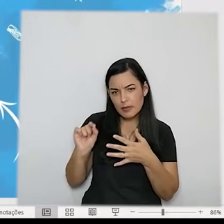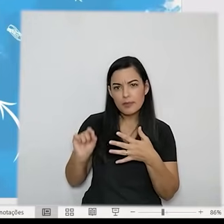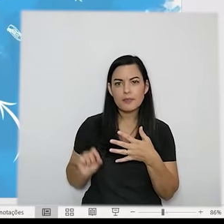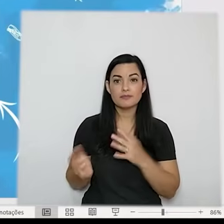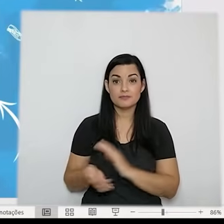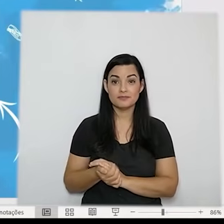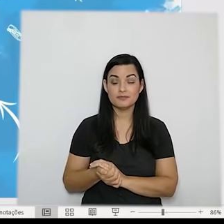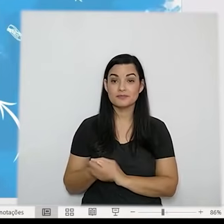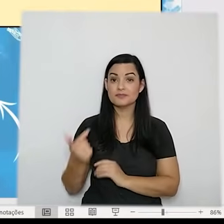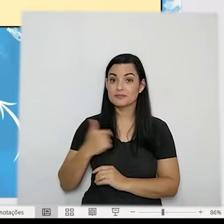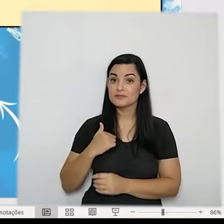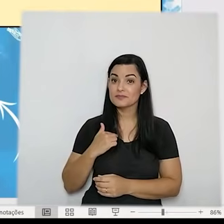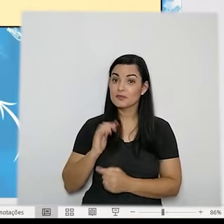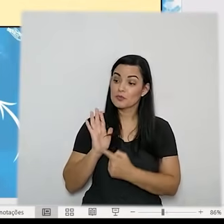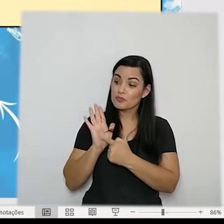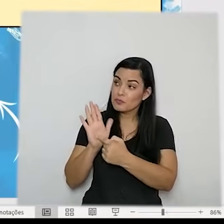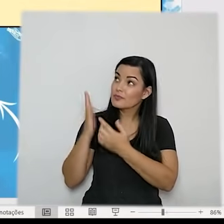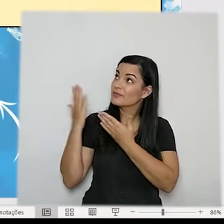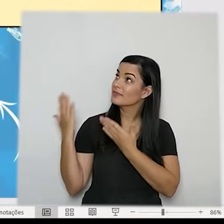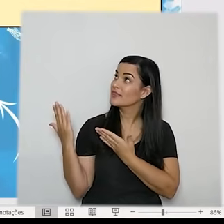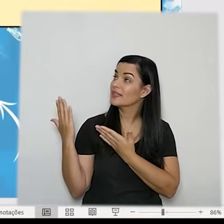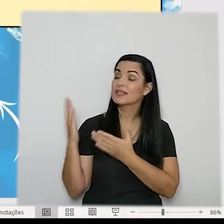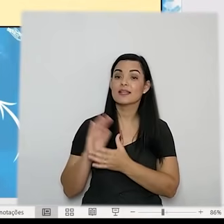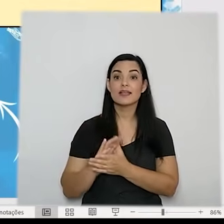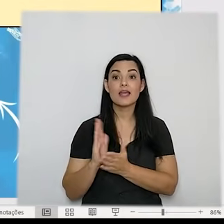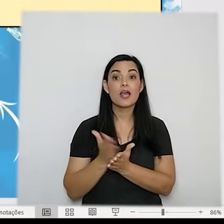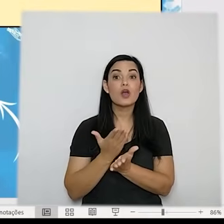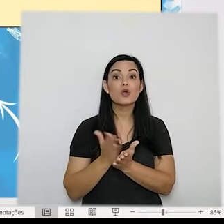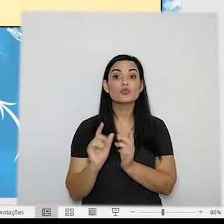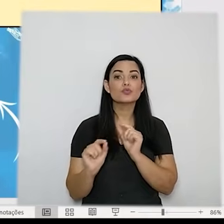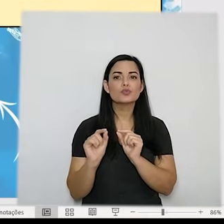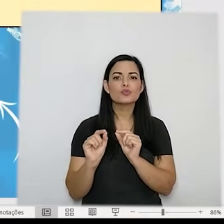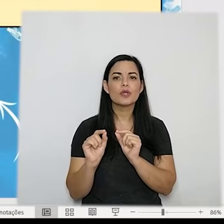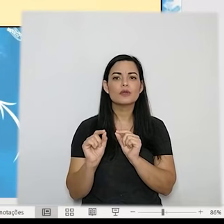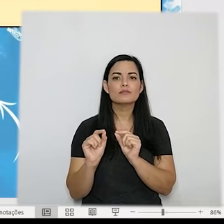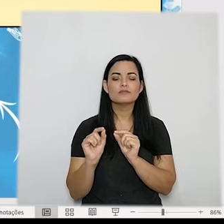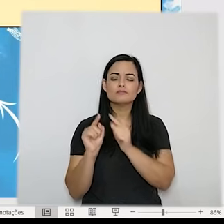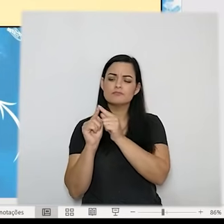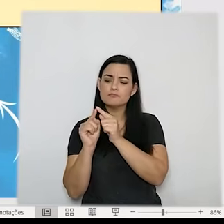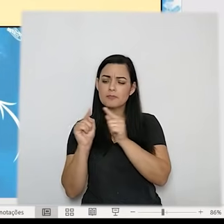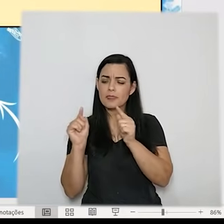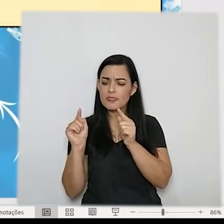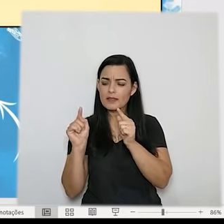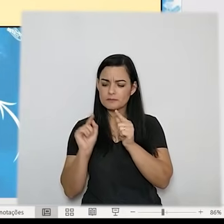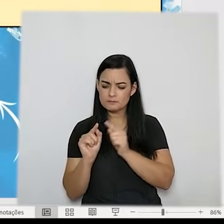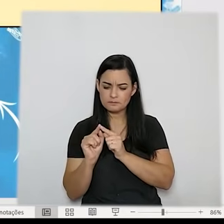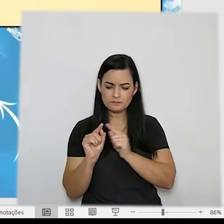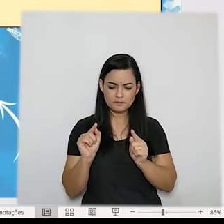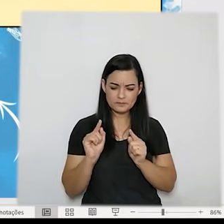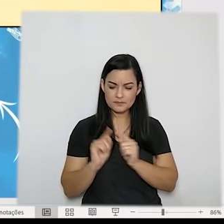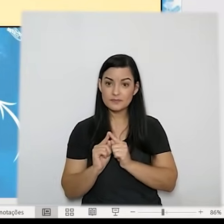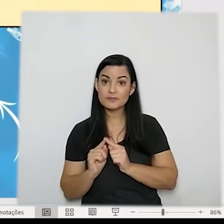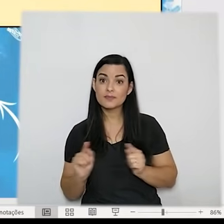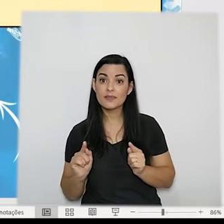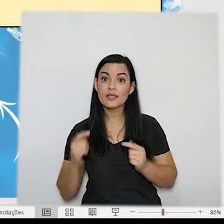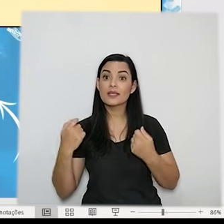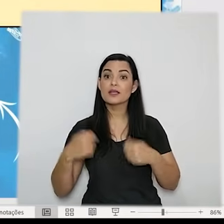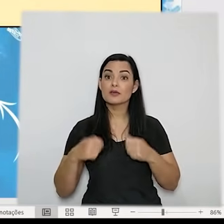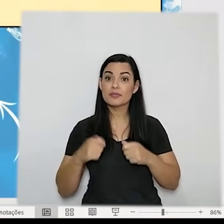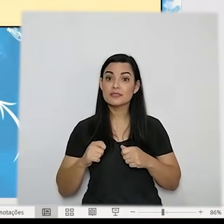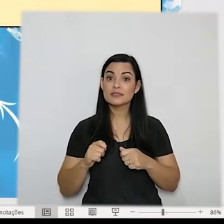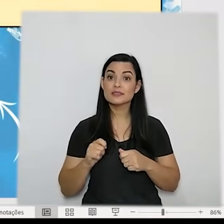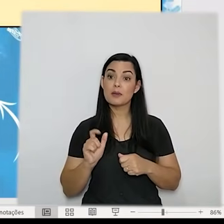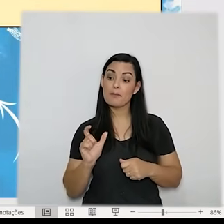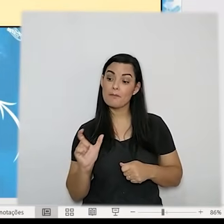Pro trouxe aqui para vocês algumas lacunas que devem ser preenchidas